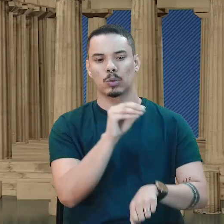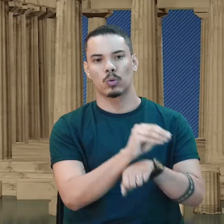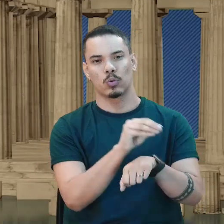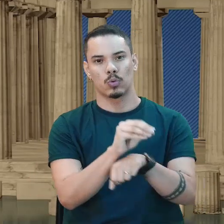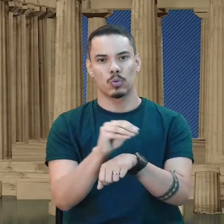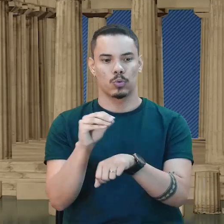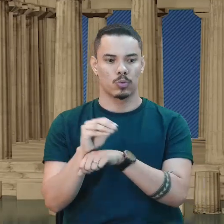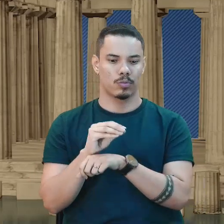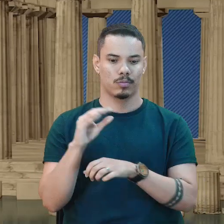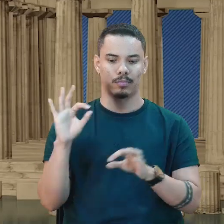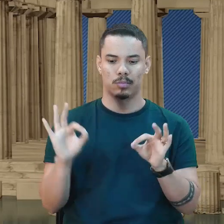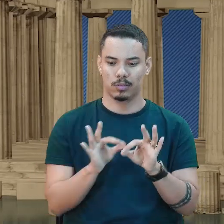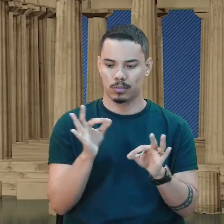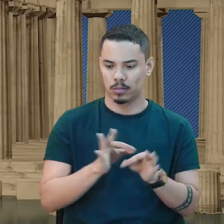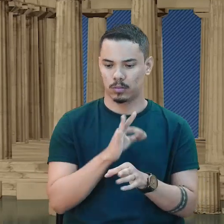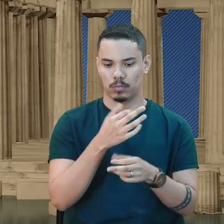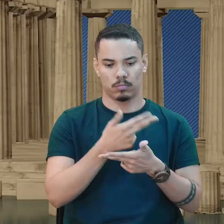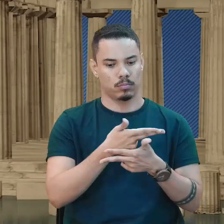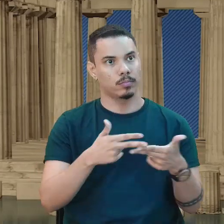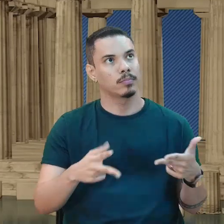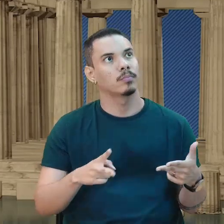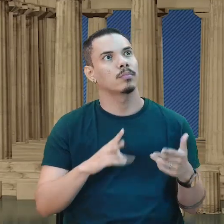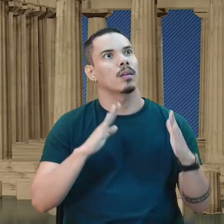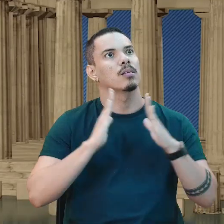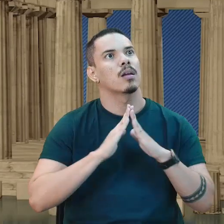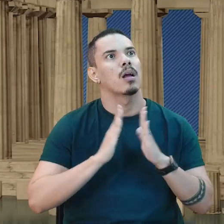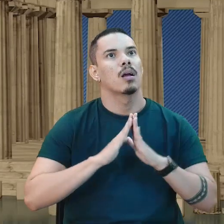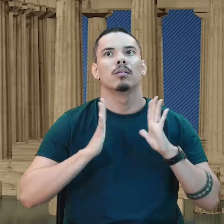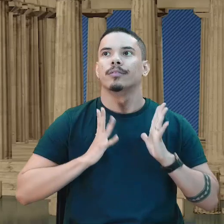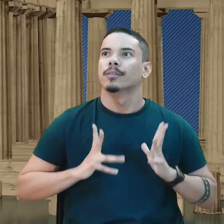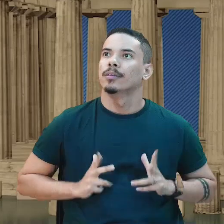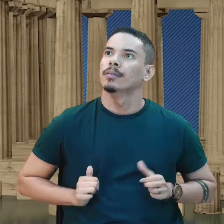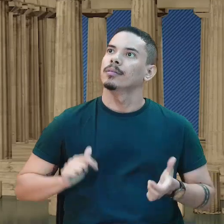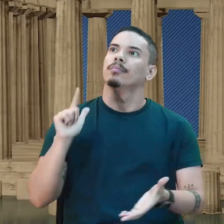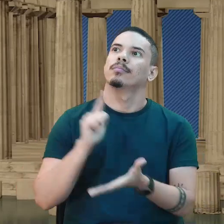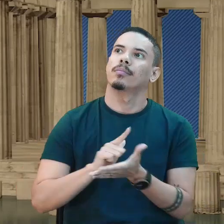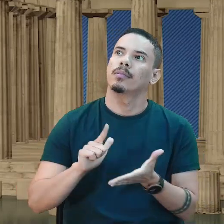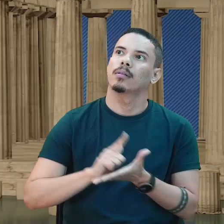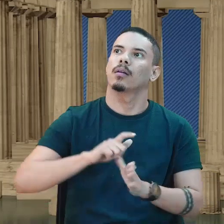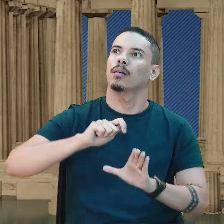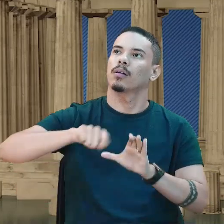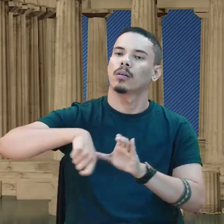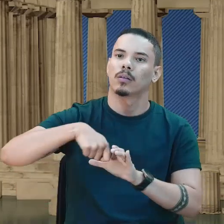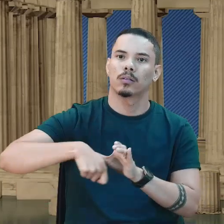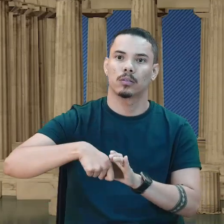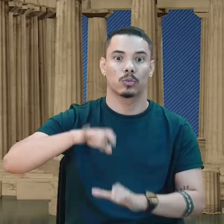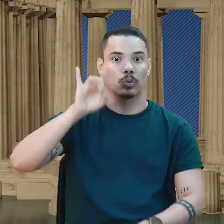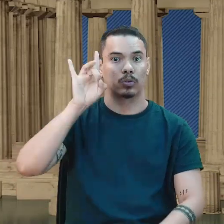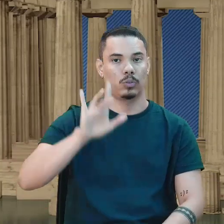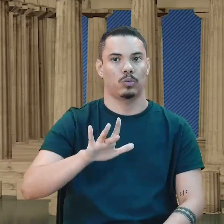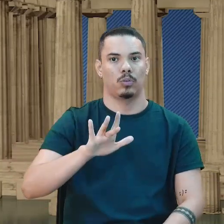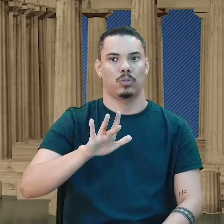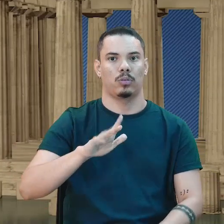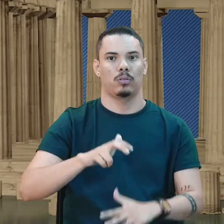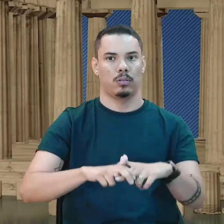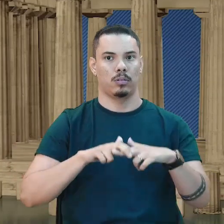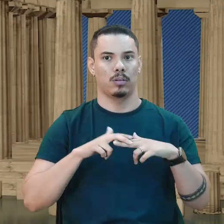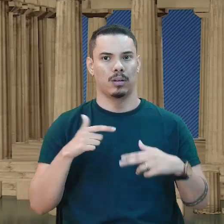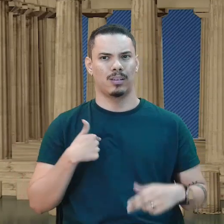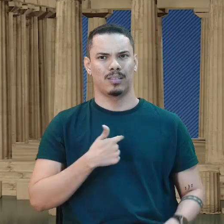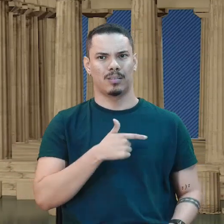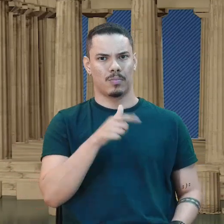tear, aquela que faz os afazeres domésticos da casa. Então, essa pessoa, ela foi contra todos